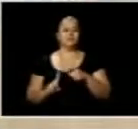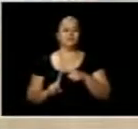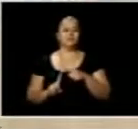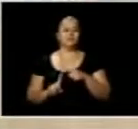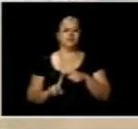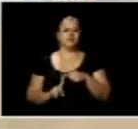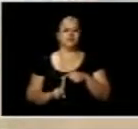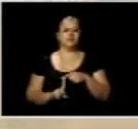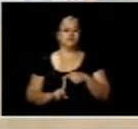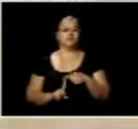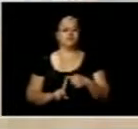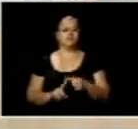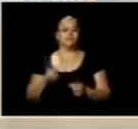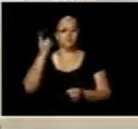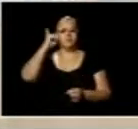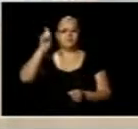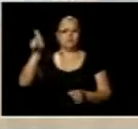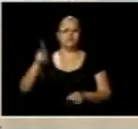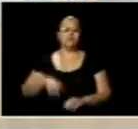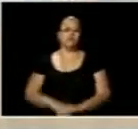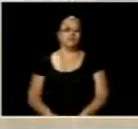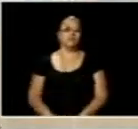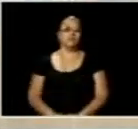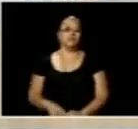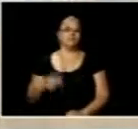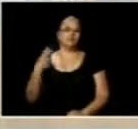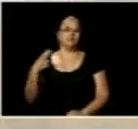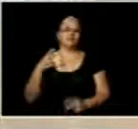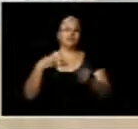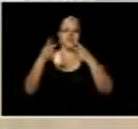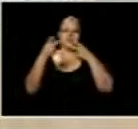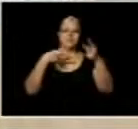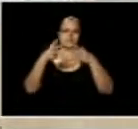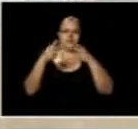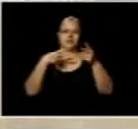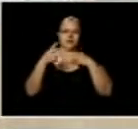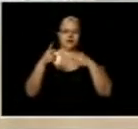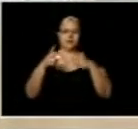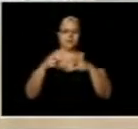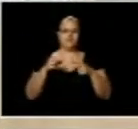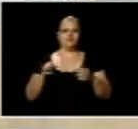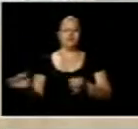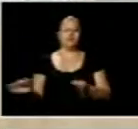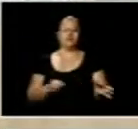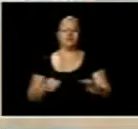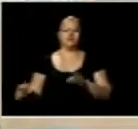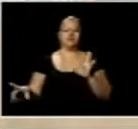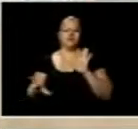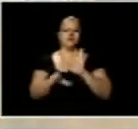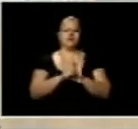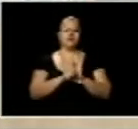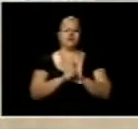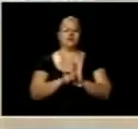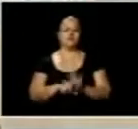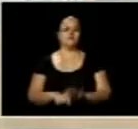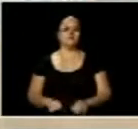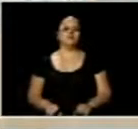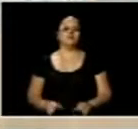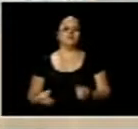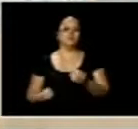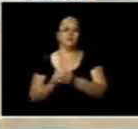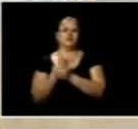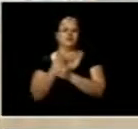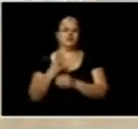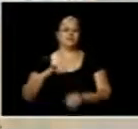ordem do dia. Segunda discussão e votação do projeto de lei ordinária de autoria do prefeito municipal que dispõe sobre a criação do